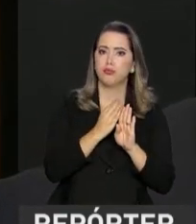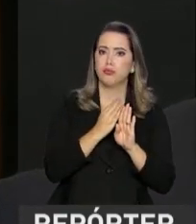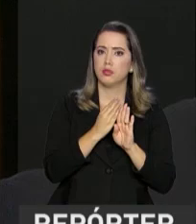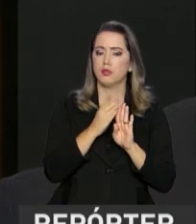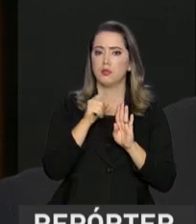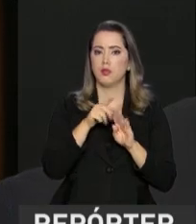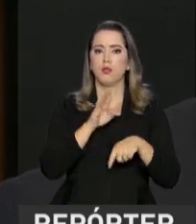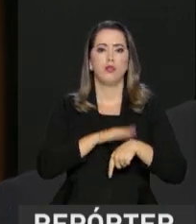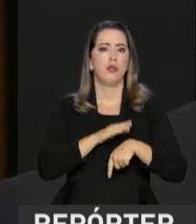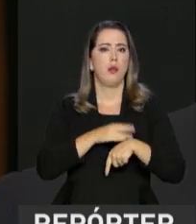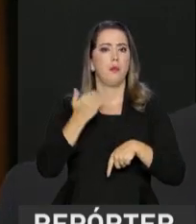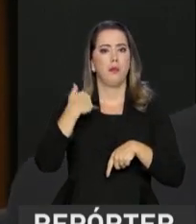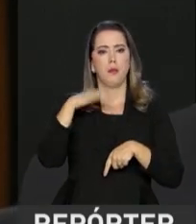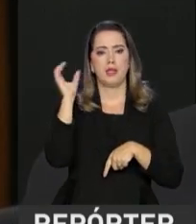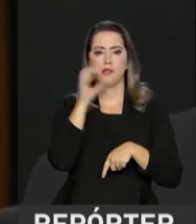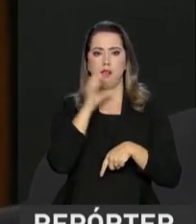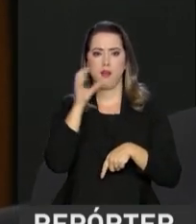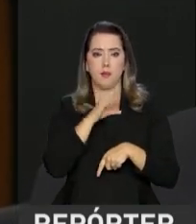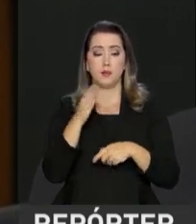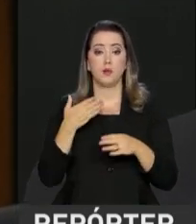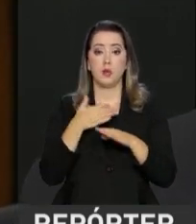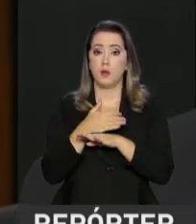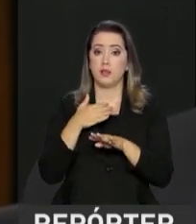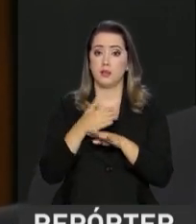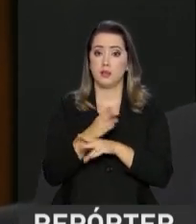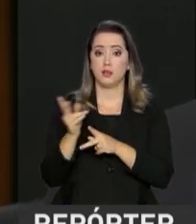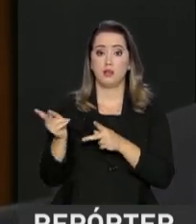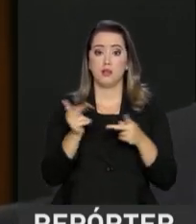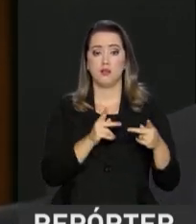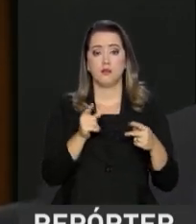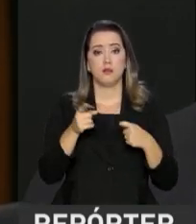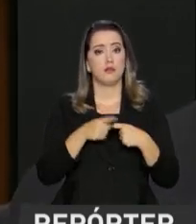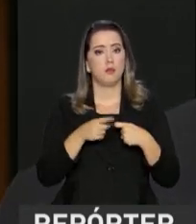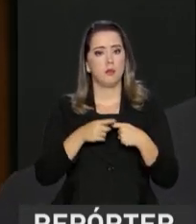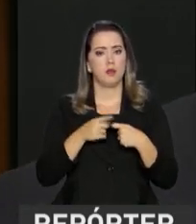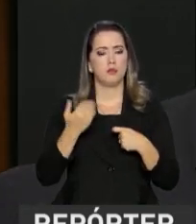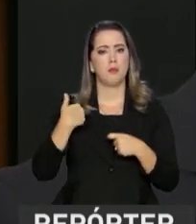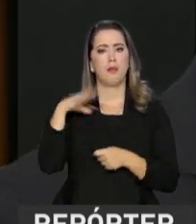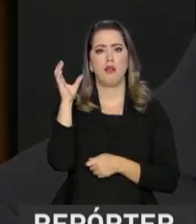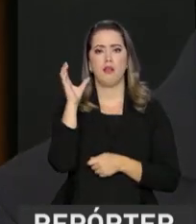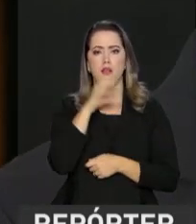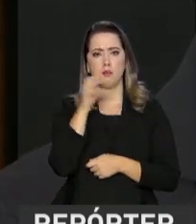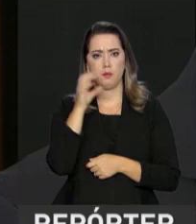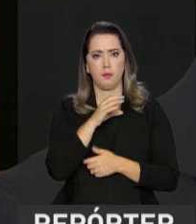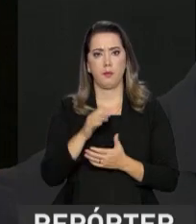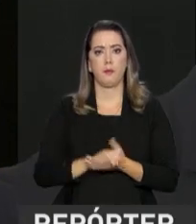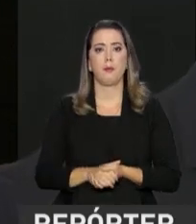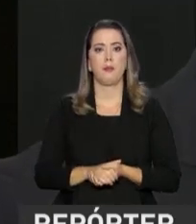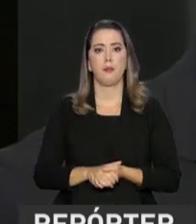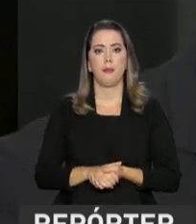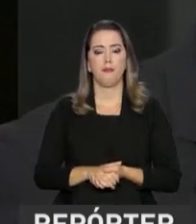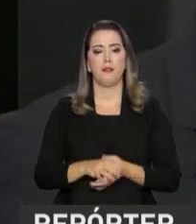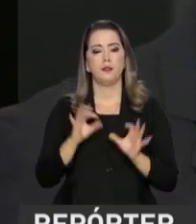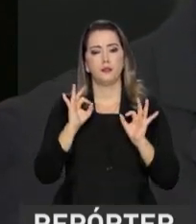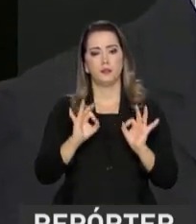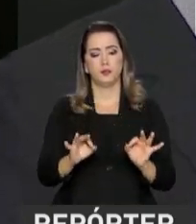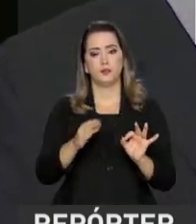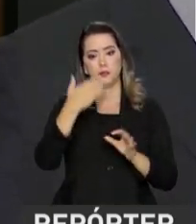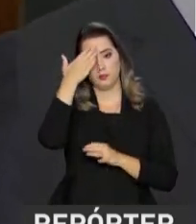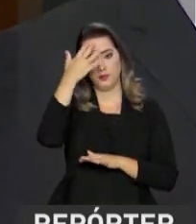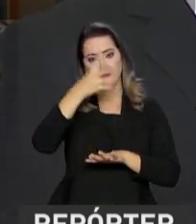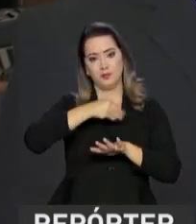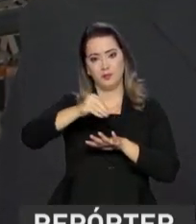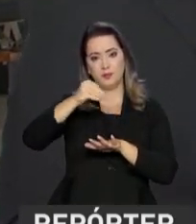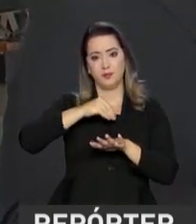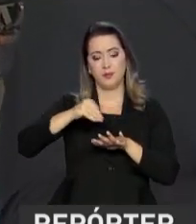marcação vai ser mais rápido e o acesso à perícia o acesso ao benefício será mais mais ágil e fluminense muito obrigado pelas informações